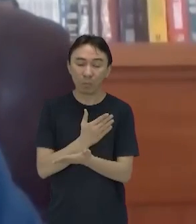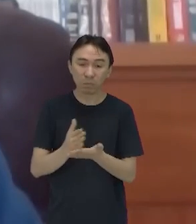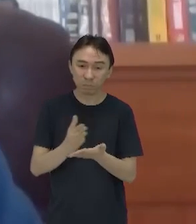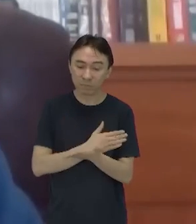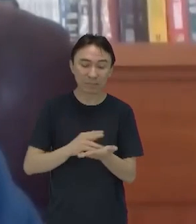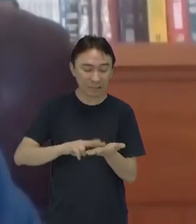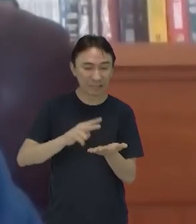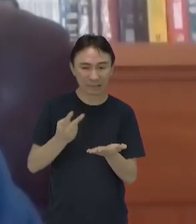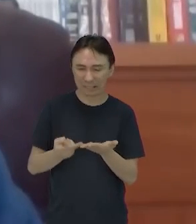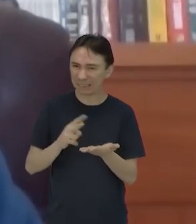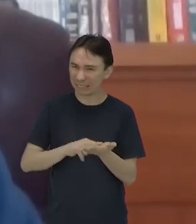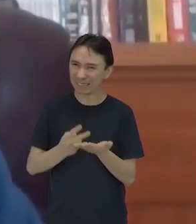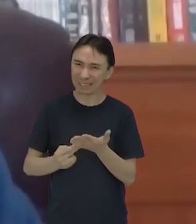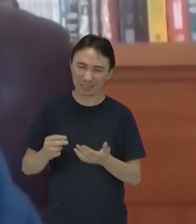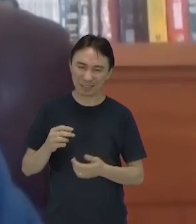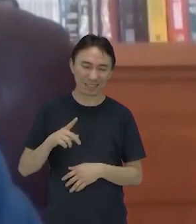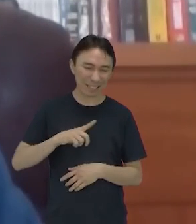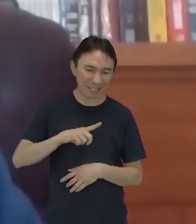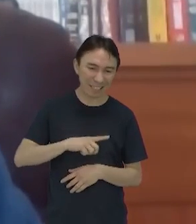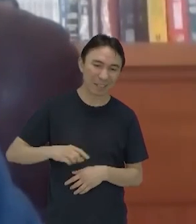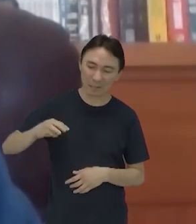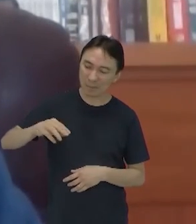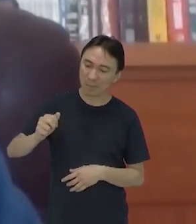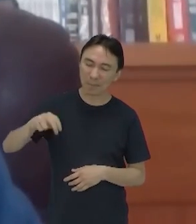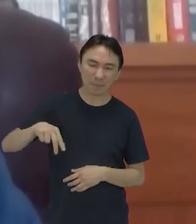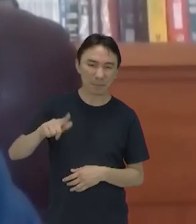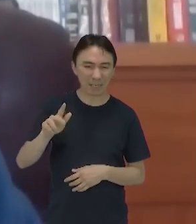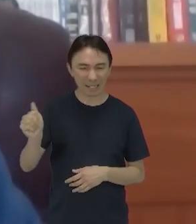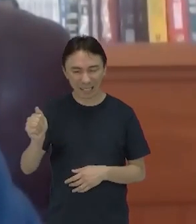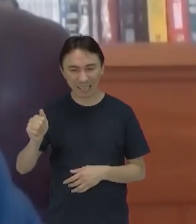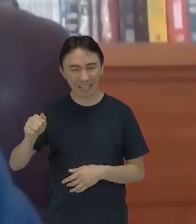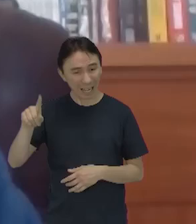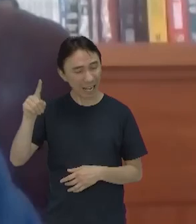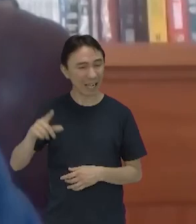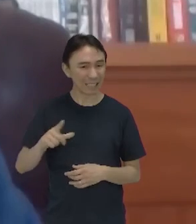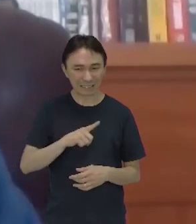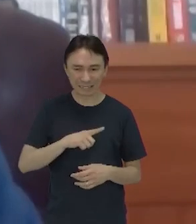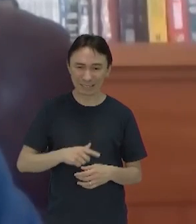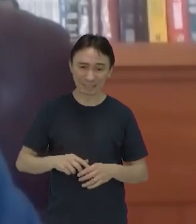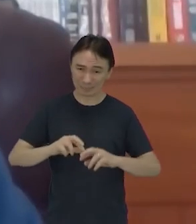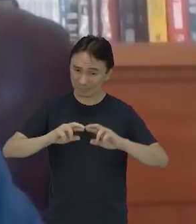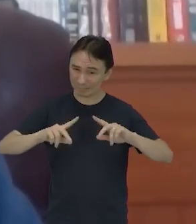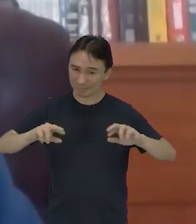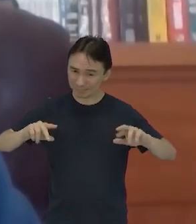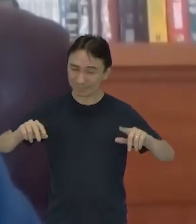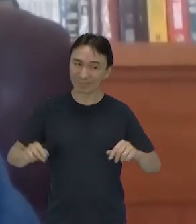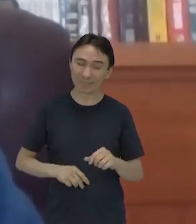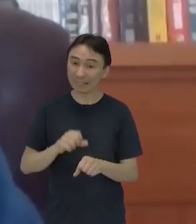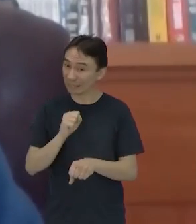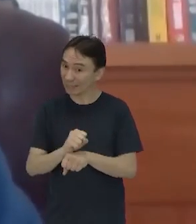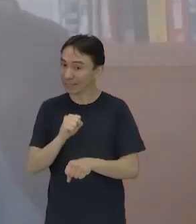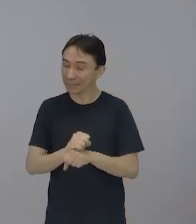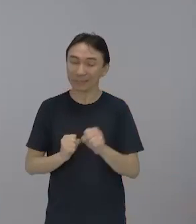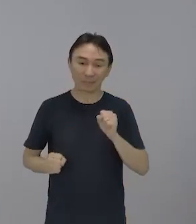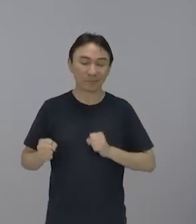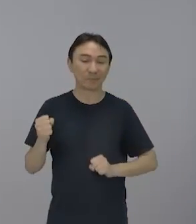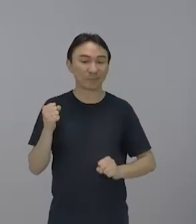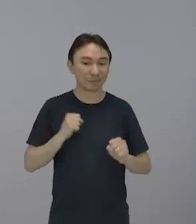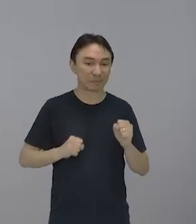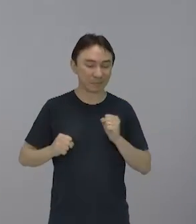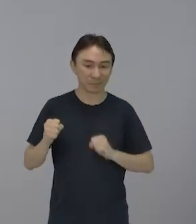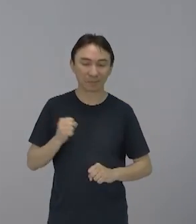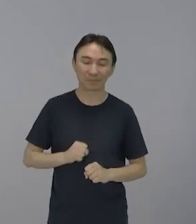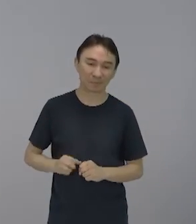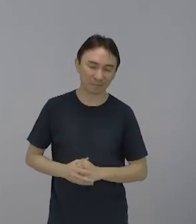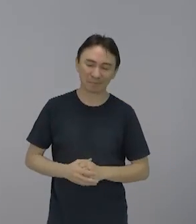com animais, né? O Coelhinho Samurai, Usagi e Yojimbo. Aguardem! Ok, isso aí. Mário, então, muito